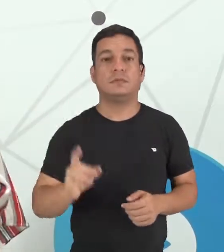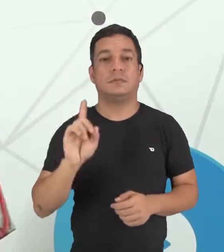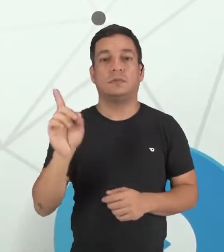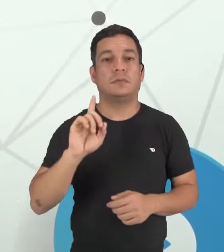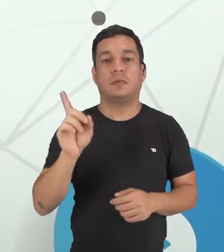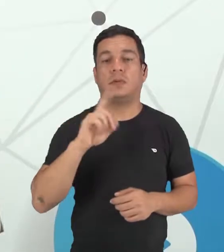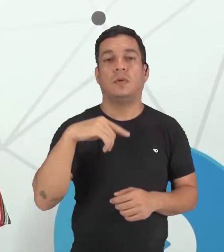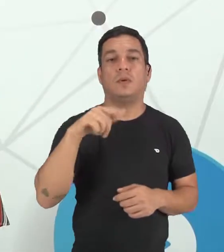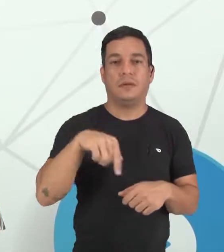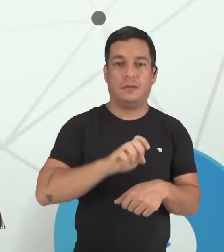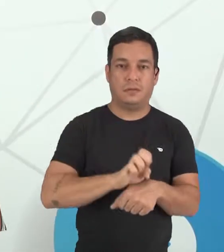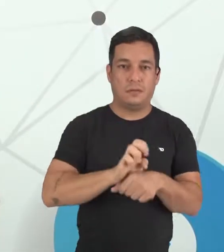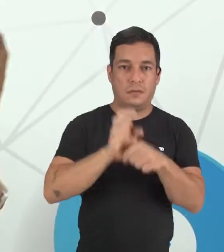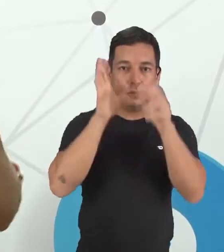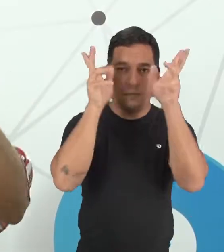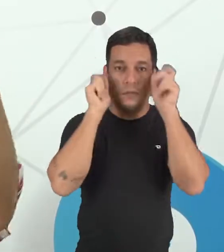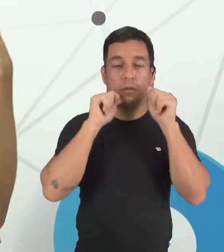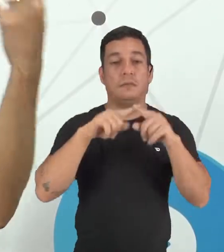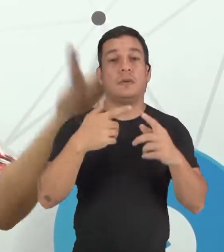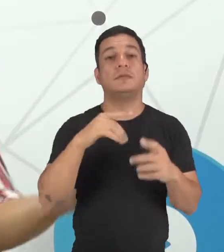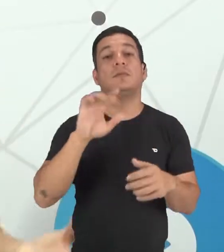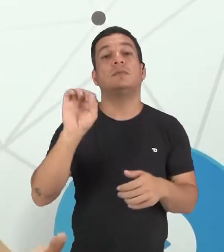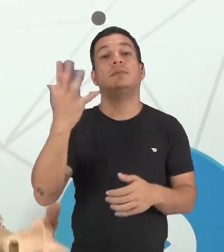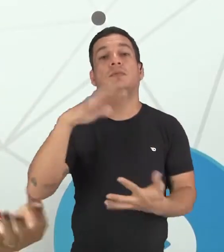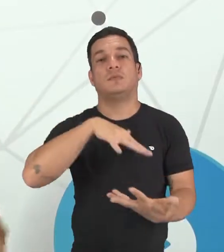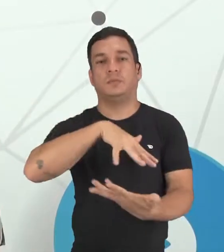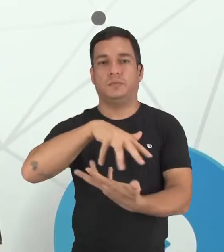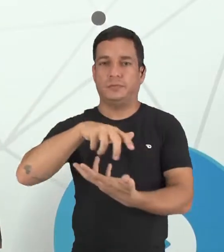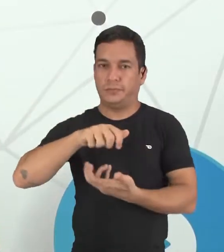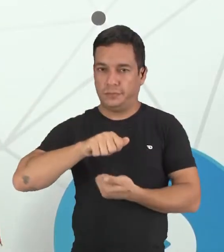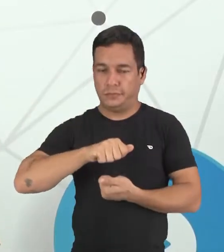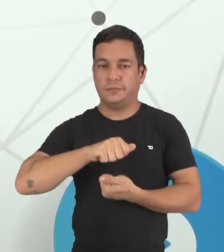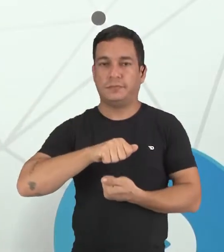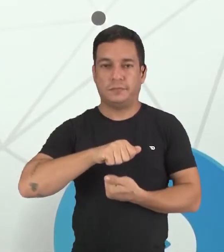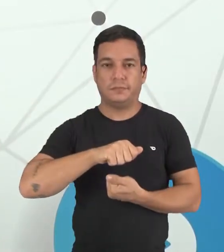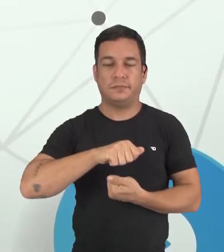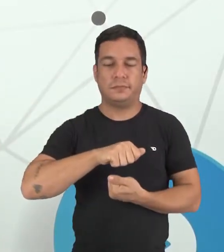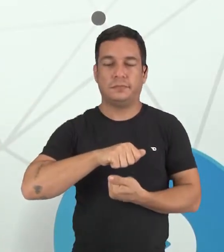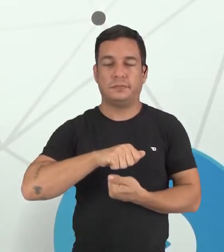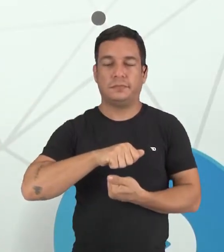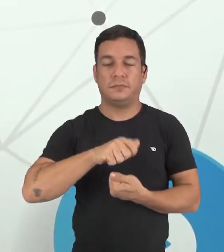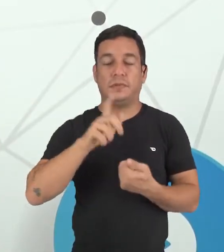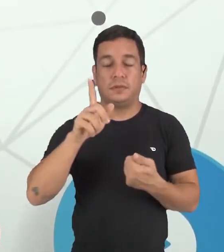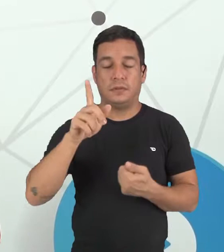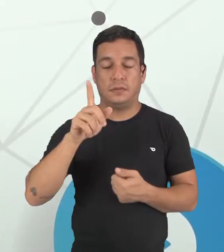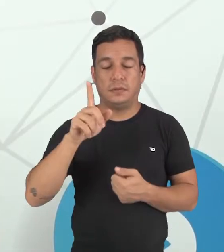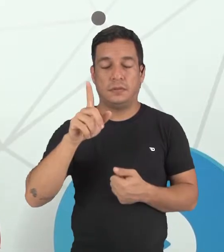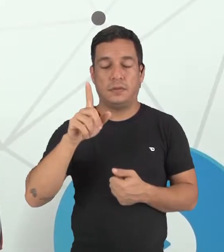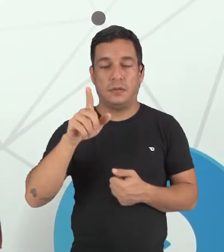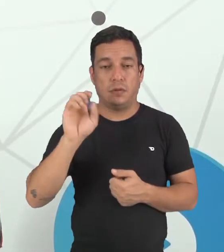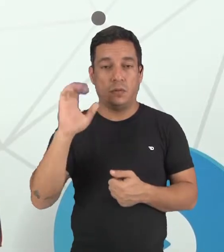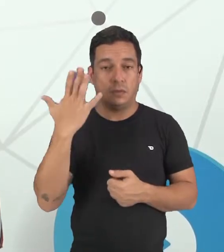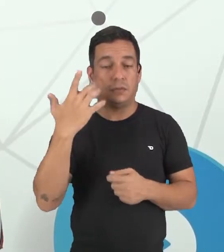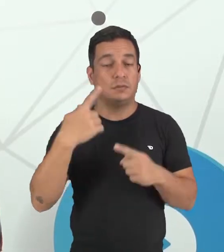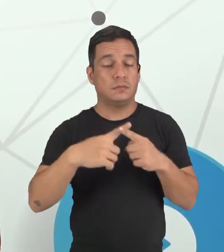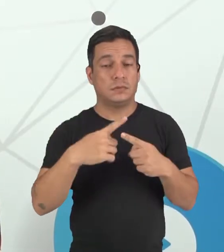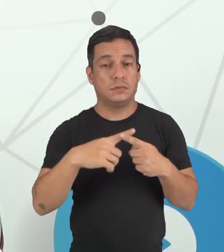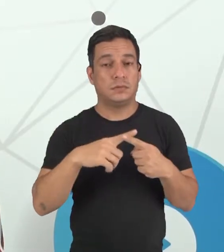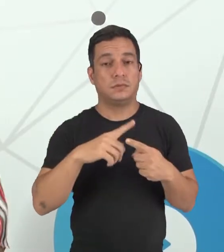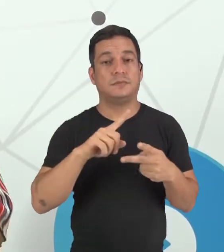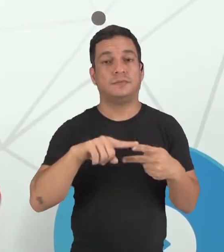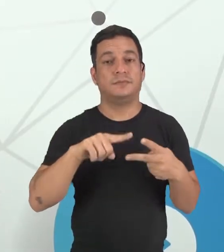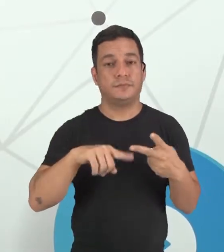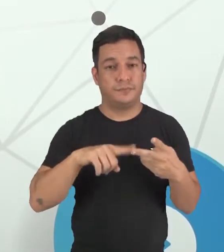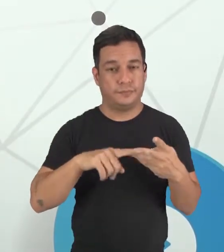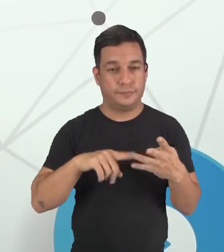não aconteceu só no nosso estado, mas aconteceu no mundo inteiro. E aí isso se deve a vários